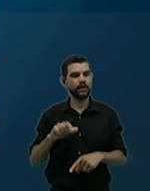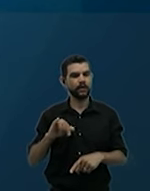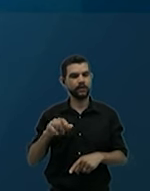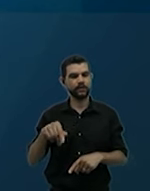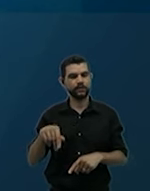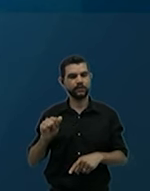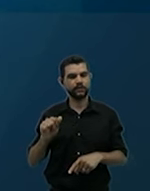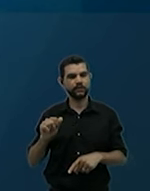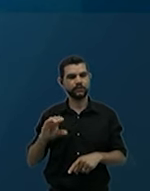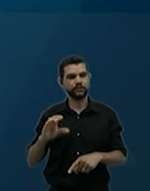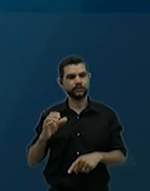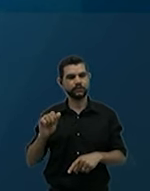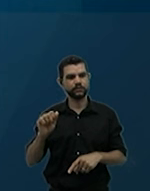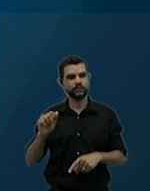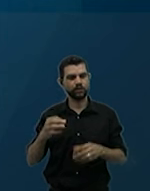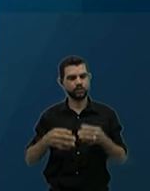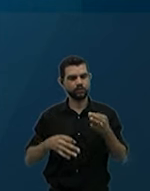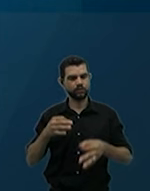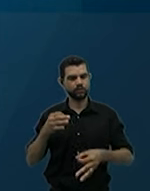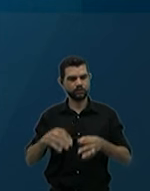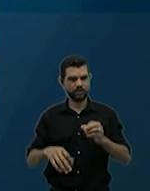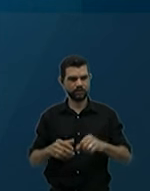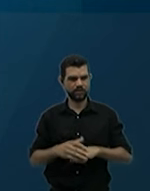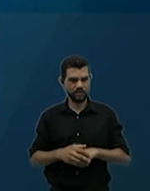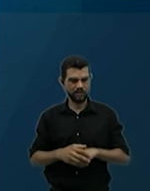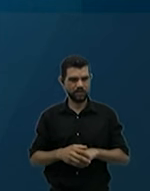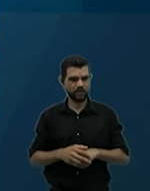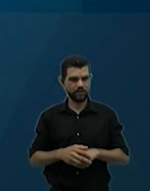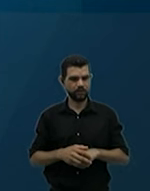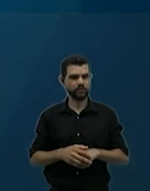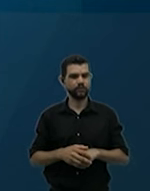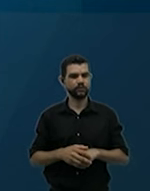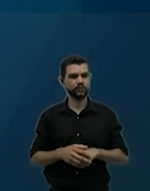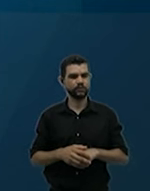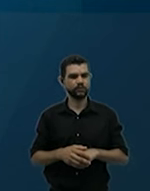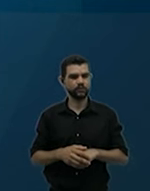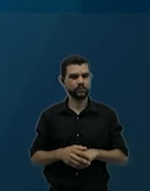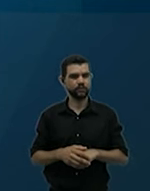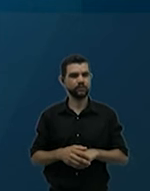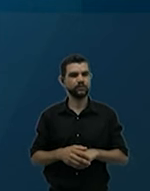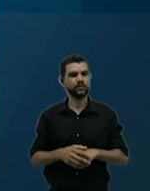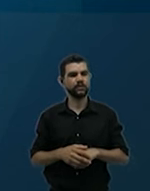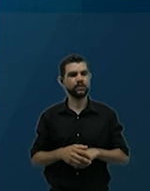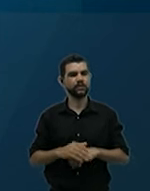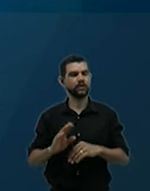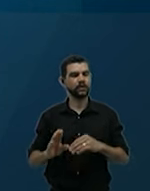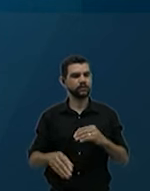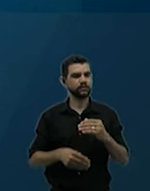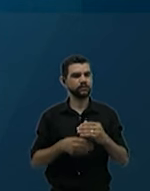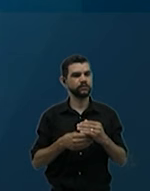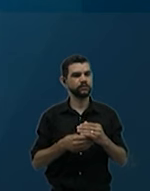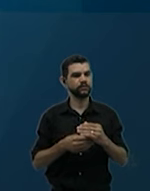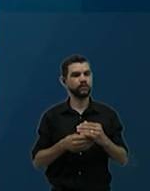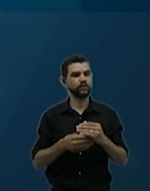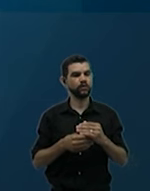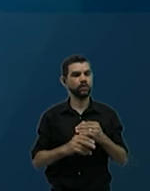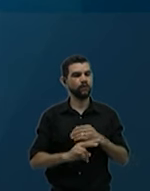real, operando-se sobre o próprio preço da arrematação.